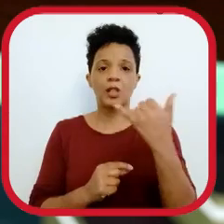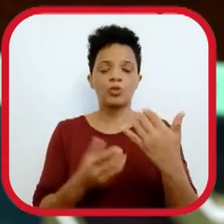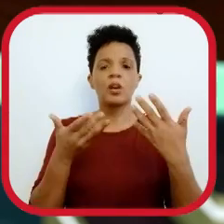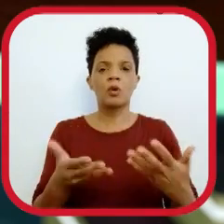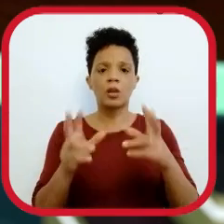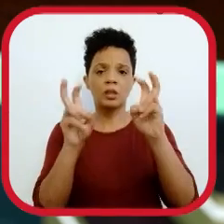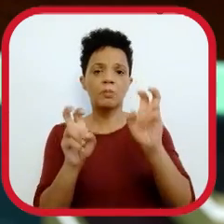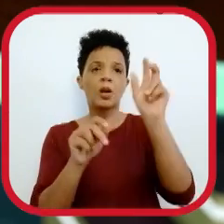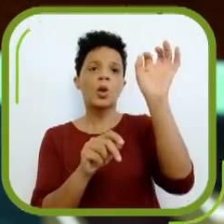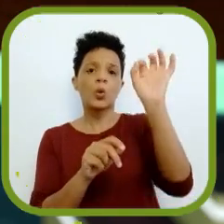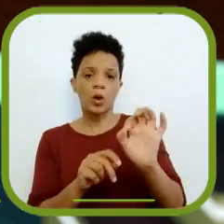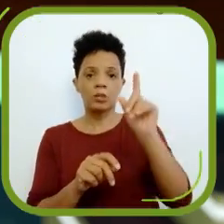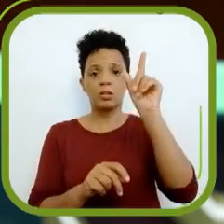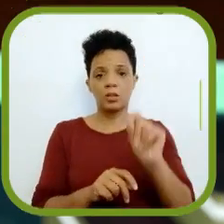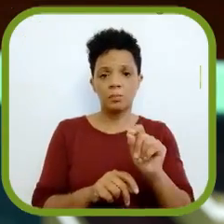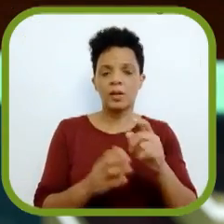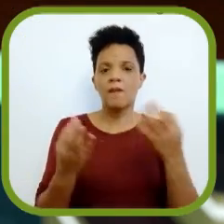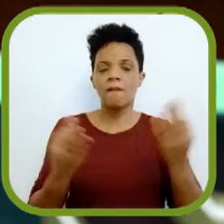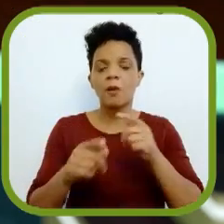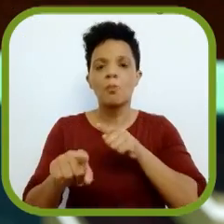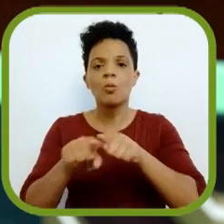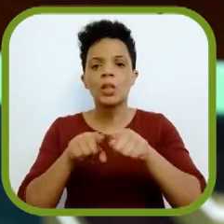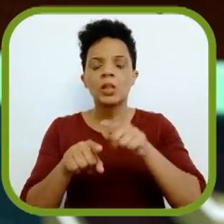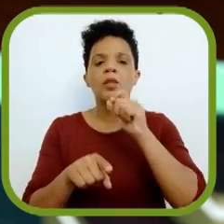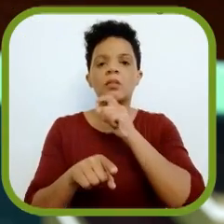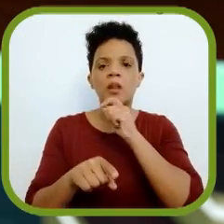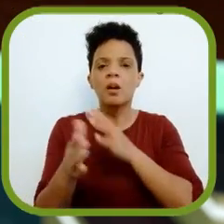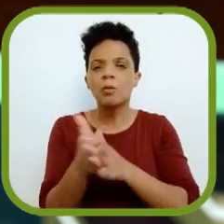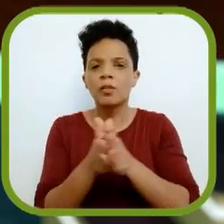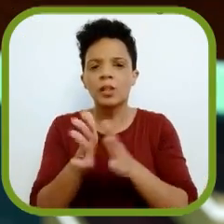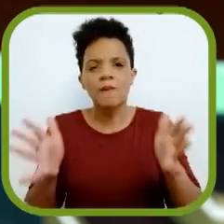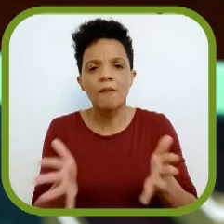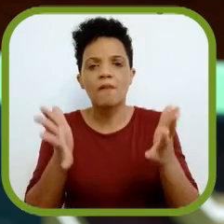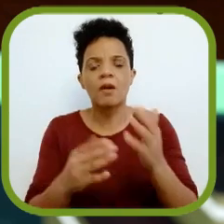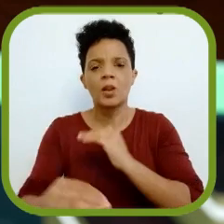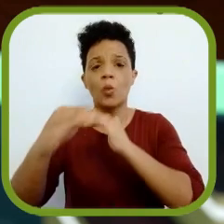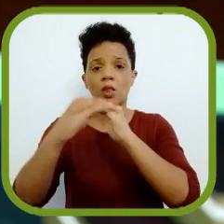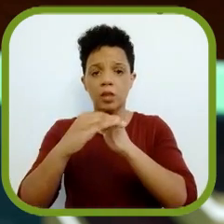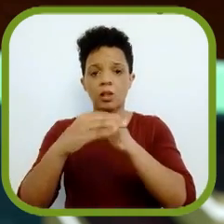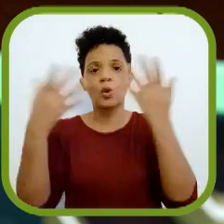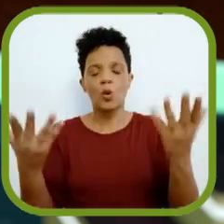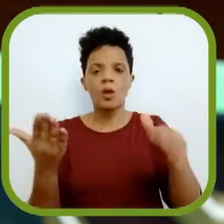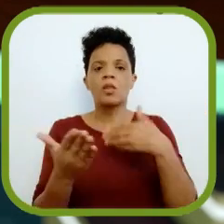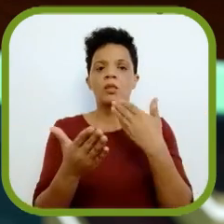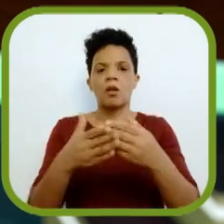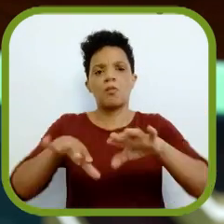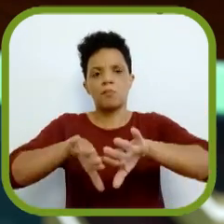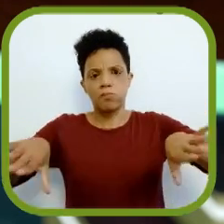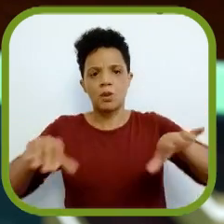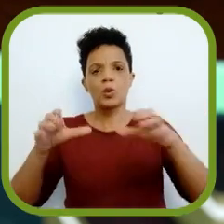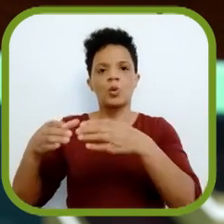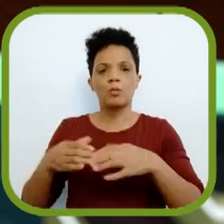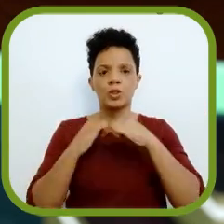mais um debate do E2, desta vez sobre cotas e sobre se de facto esta política pode ser usada para incentivar a igualdade ou